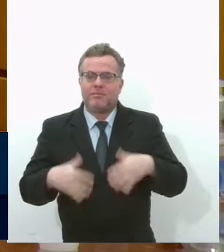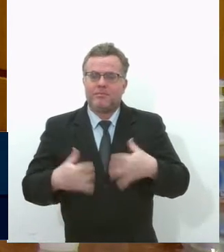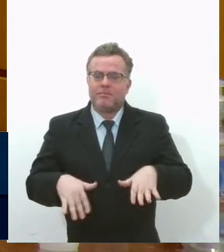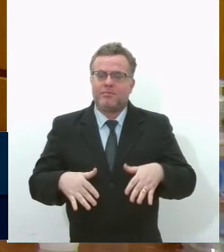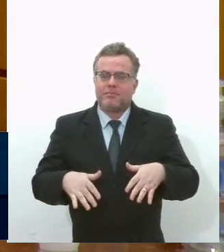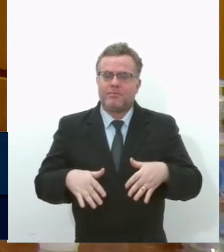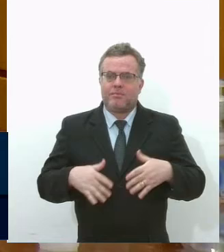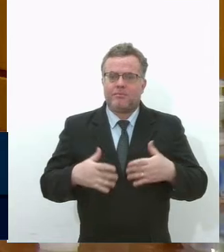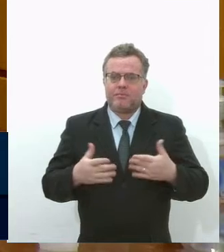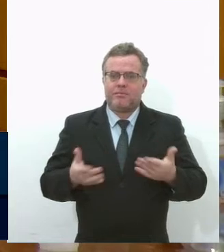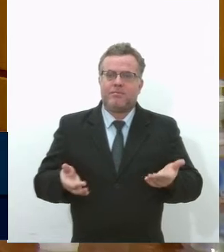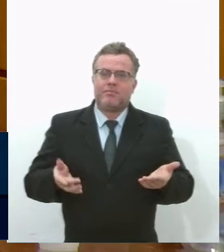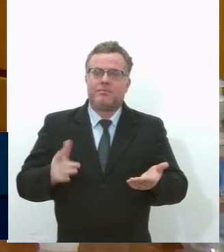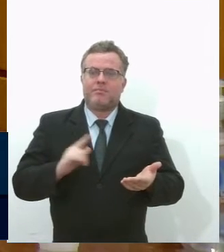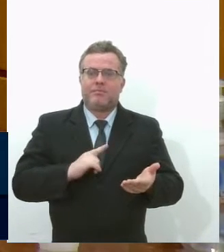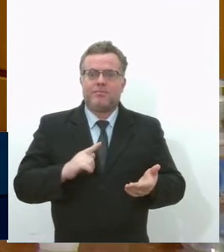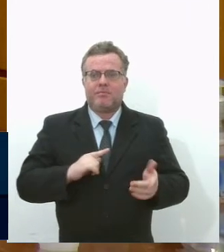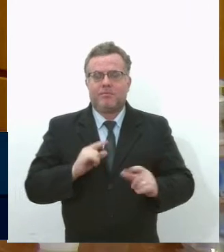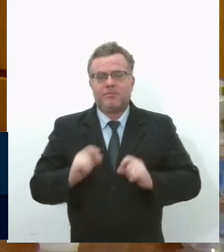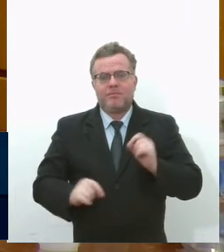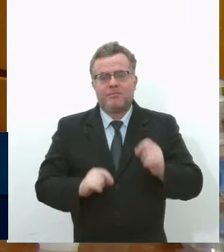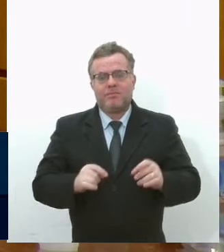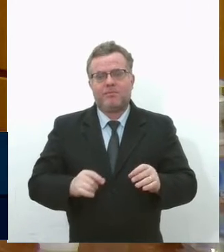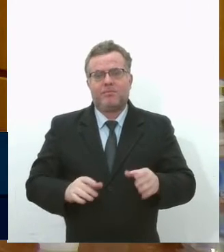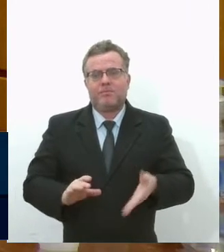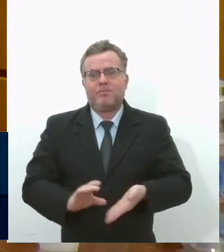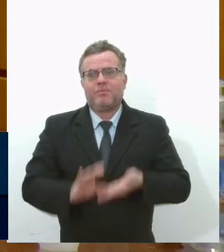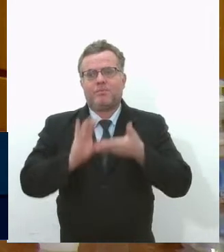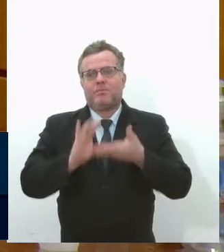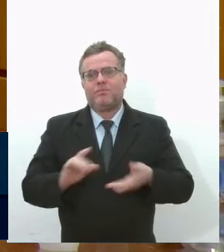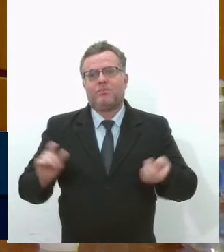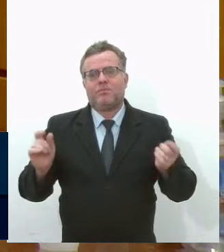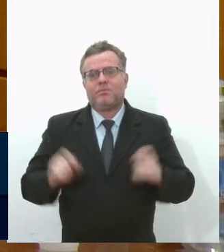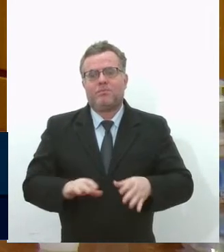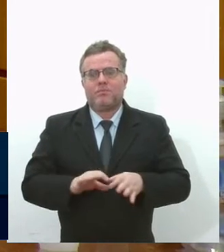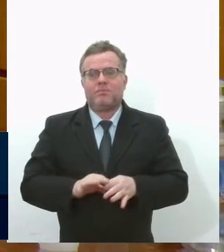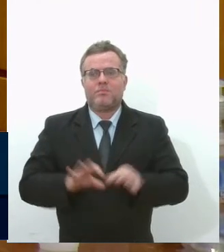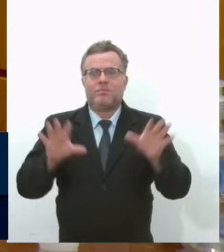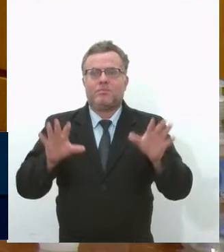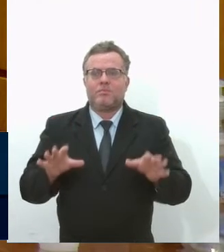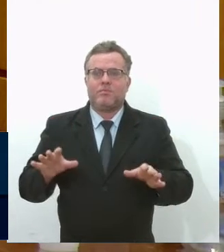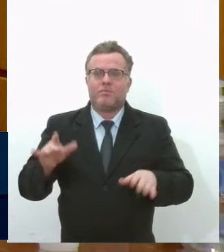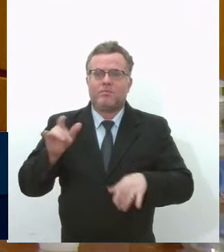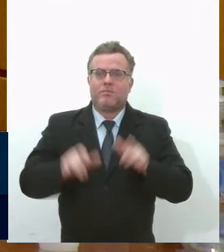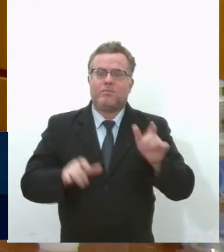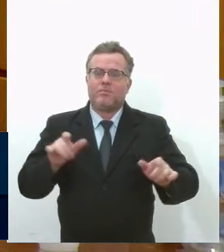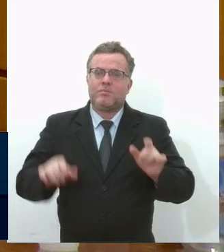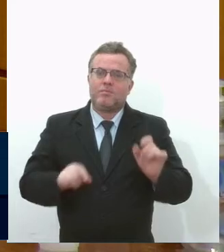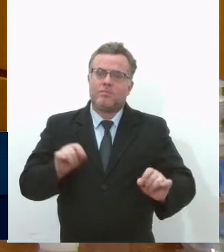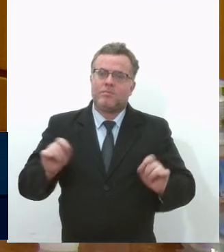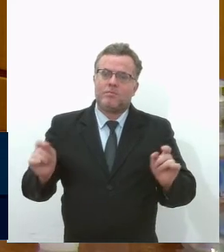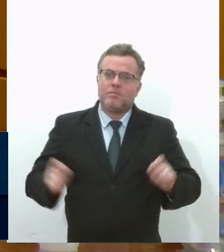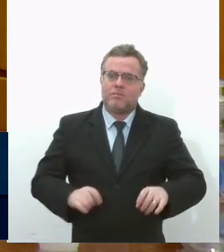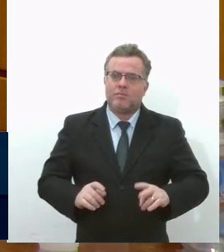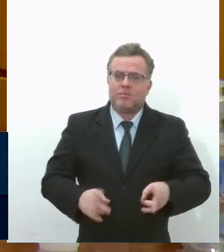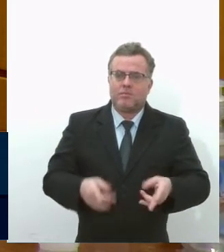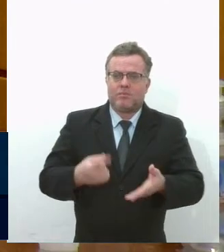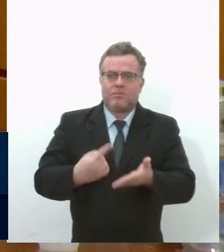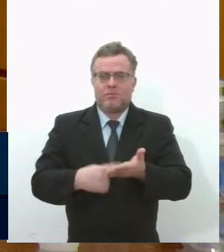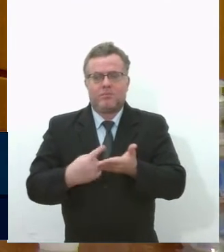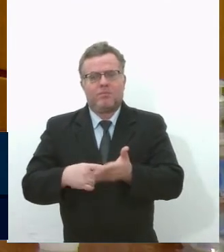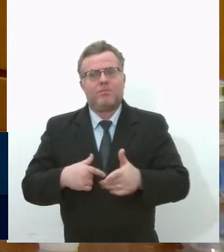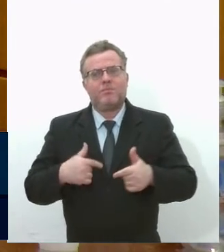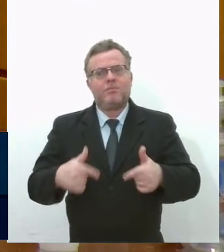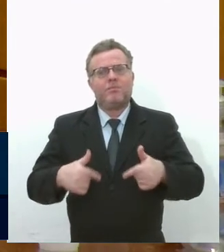fazendários têm os seus conselhos que permitem ao contribuinte, né, fazer a sua defesa.